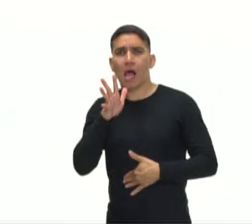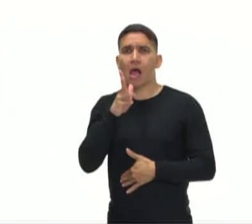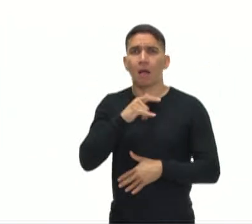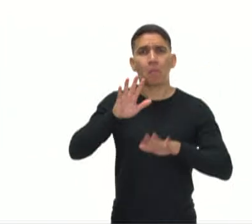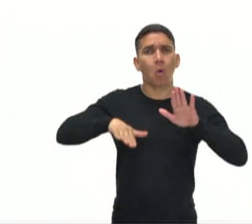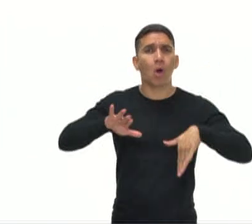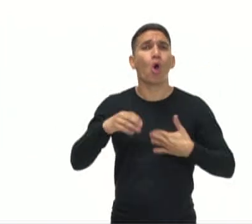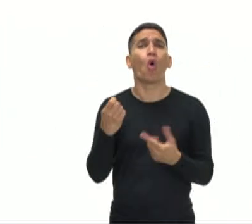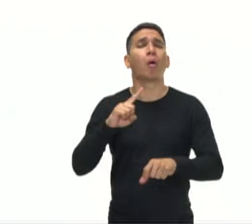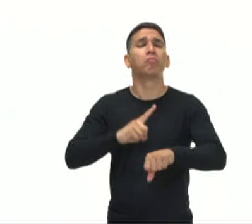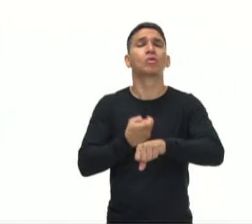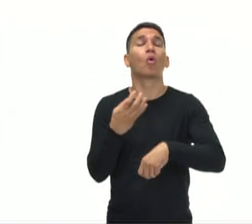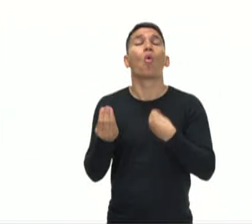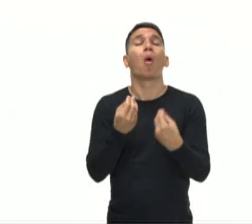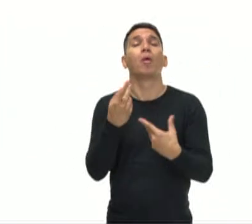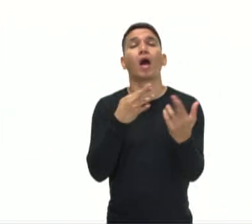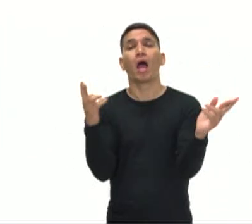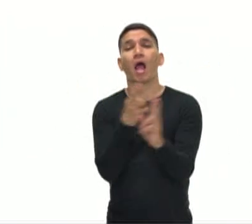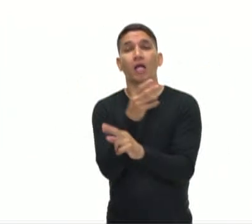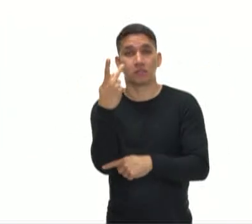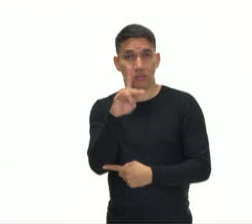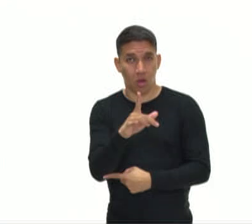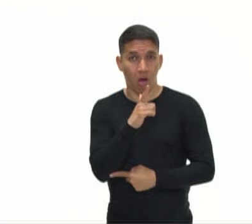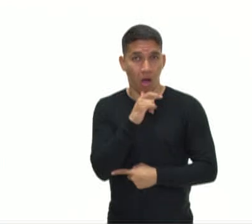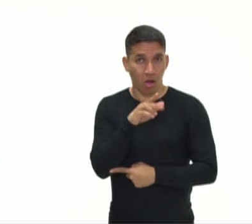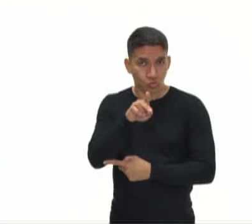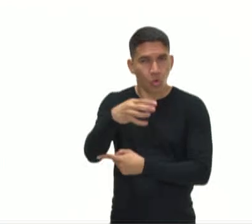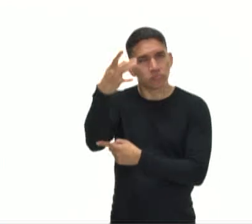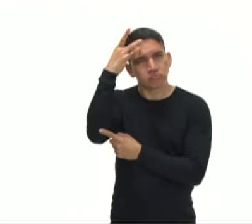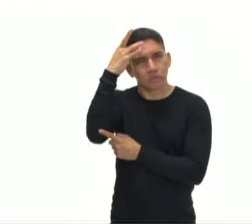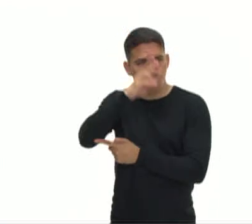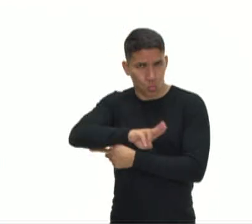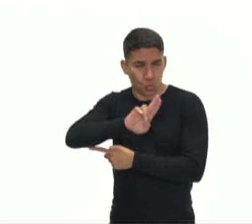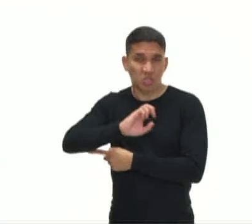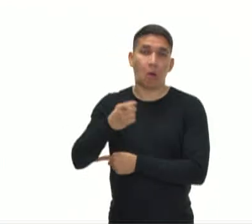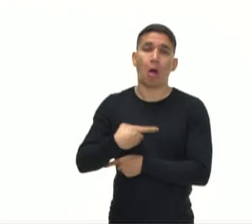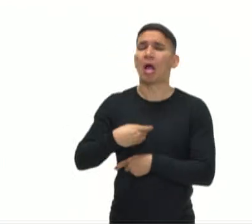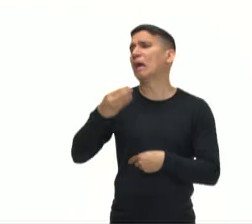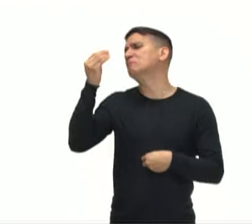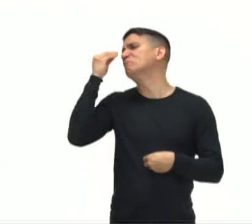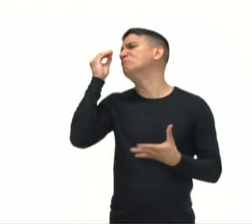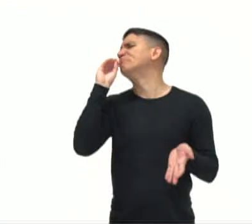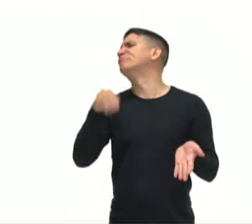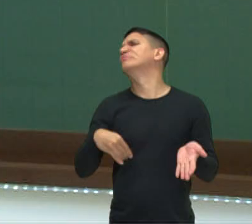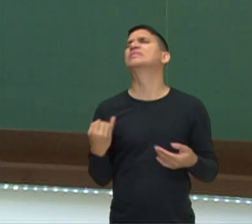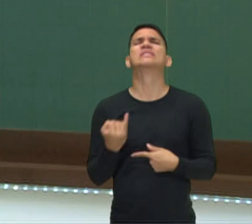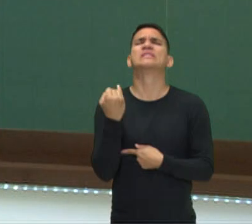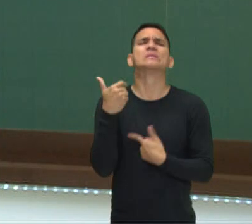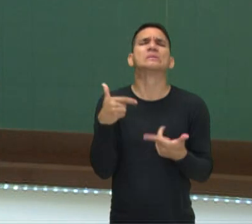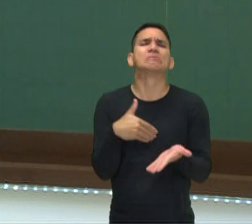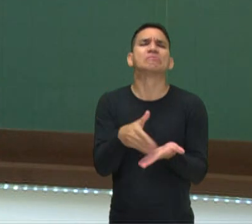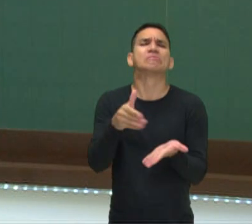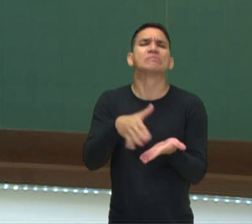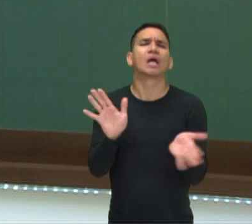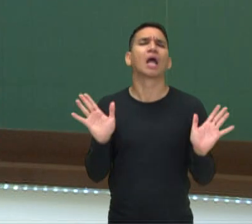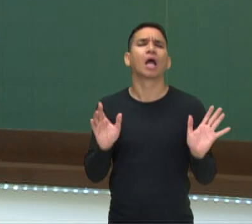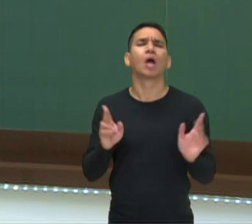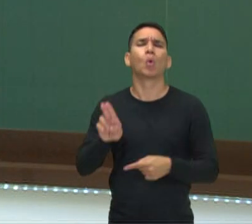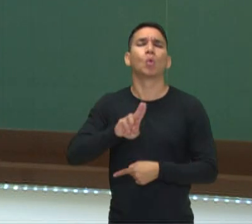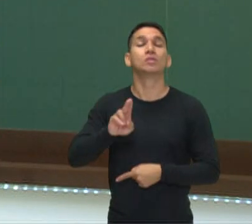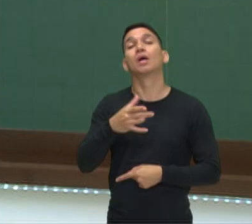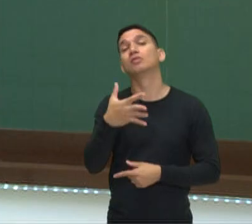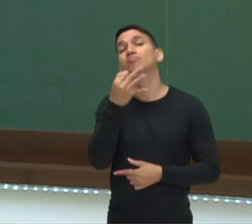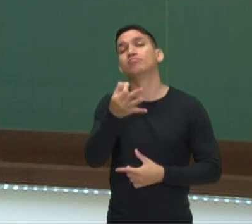sua relação com a água? Você usa a água de maneira consciente ou é do tipo que não se importa com os desperdícios? Quero saber a opinião